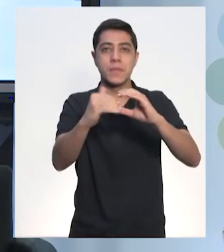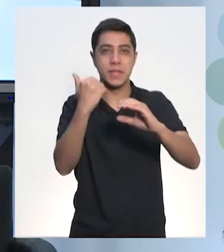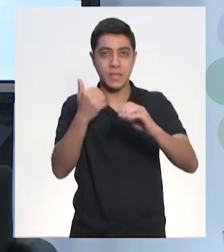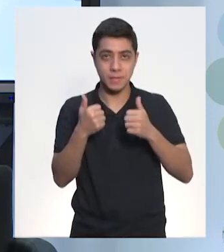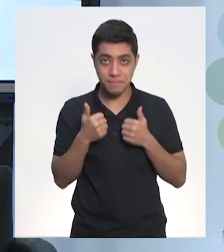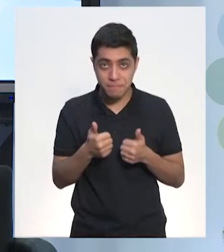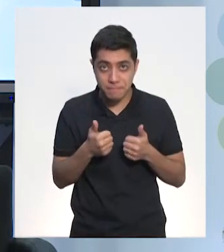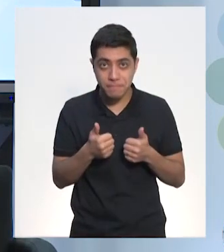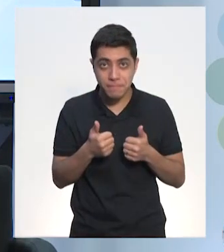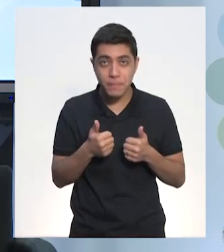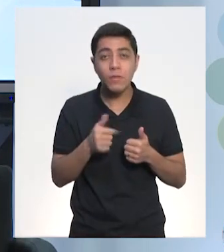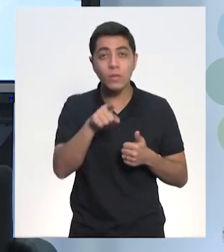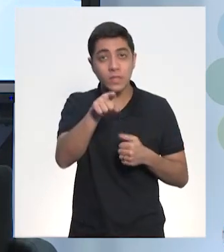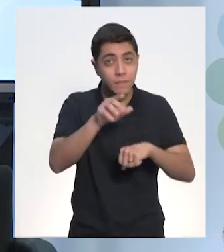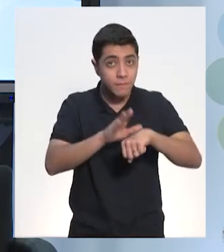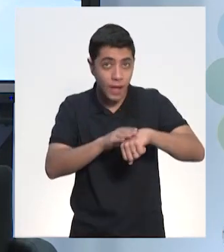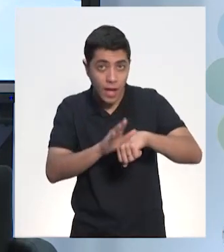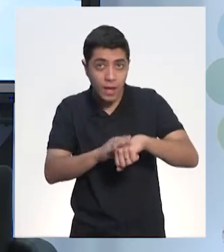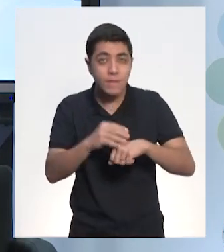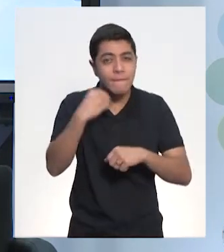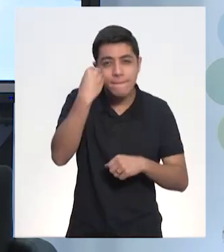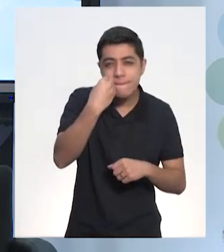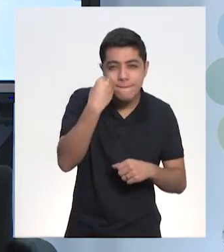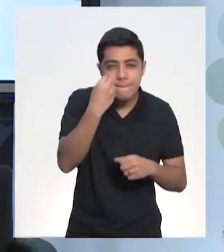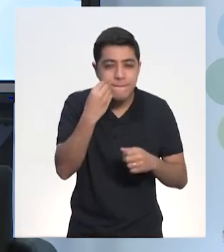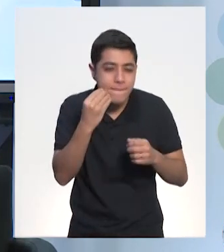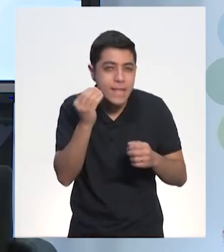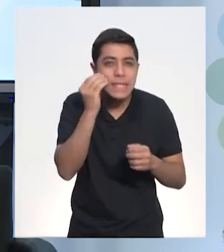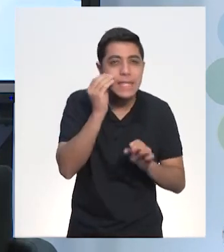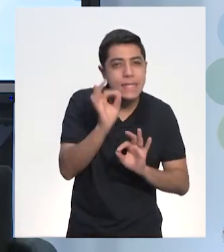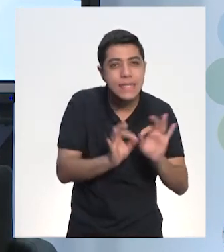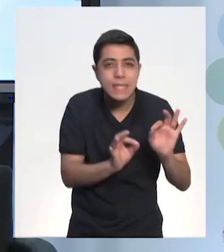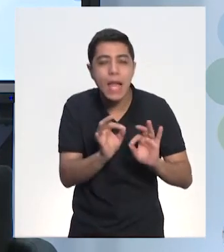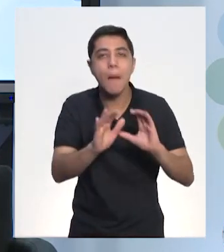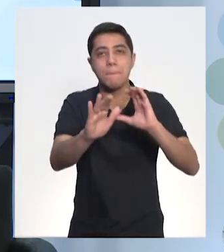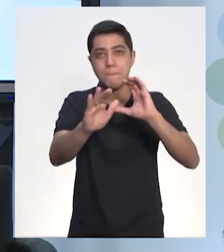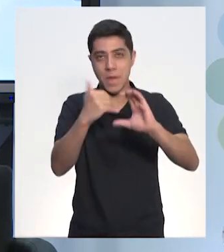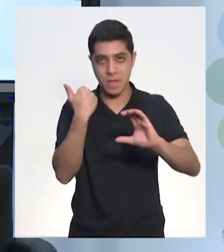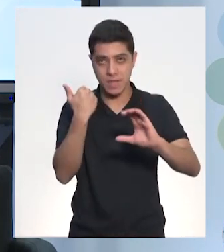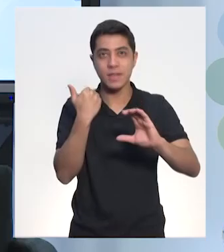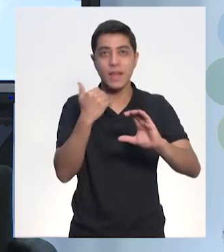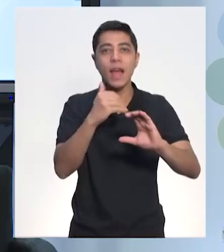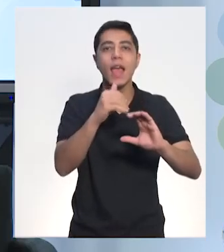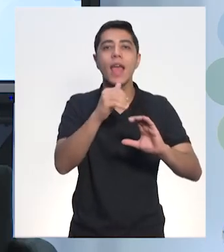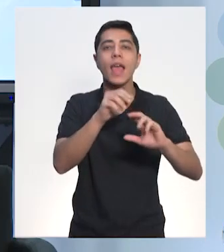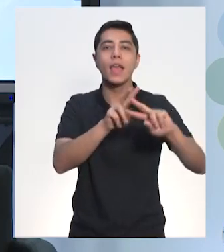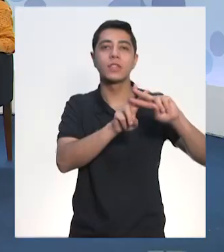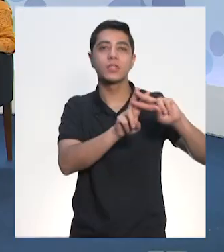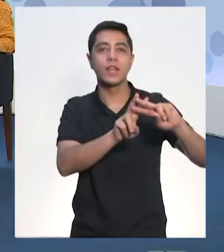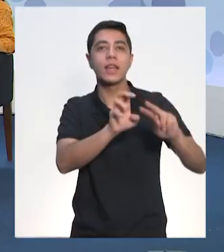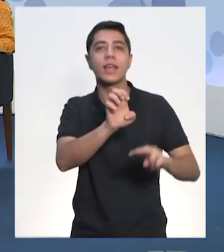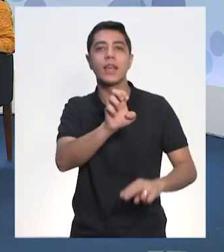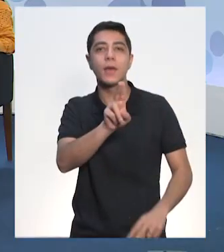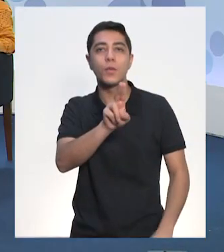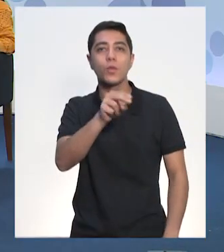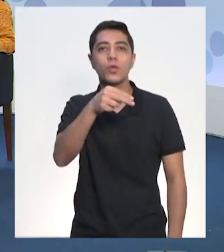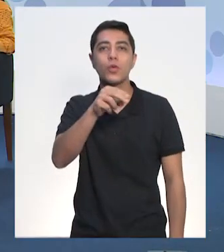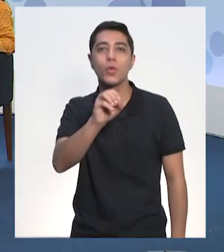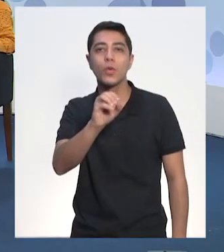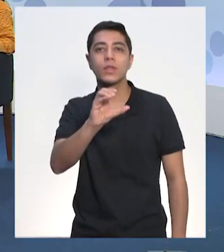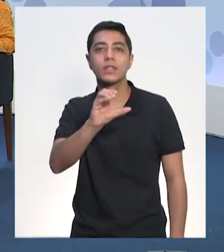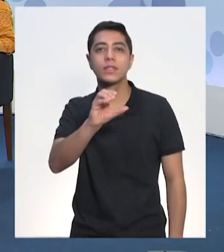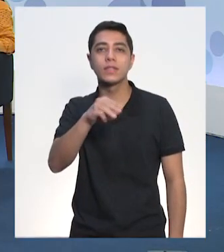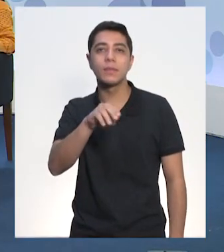fazer, lembra de sempre compartilhar aí com a gente, coloca lá no centro de, eu no centro de mídias ou English CMSP, que a gente sempre acha. Só